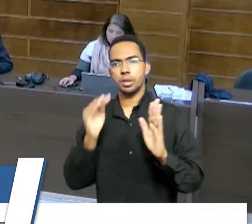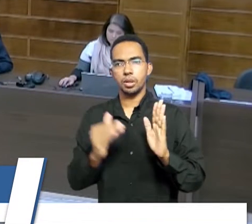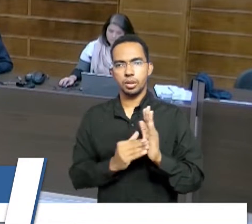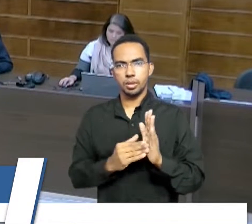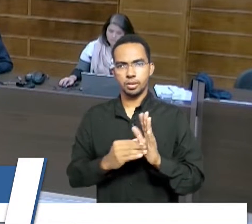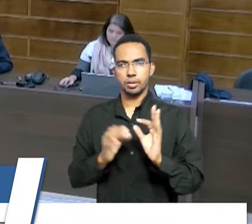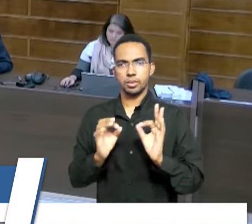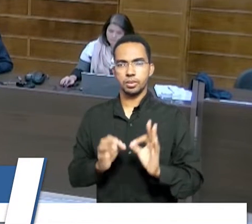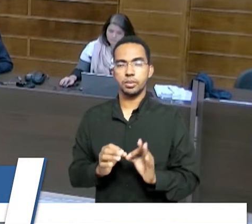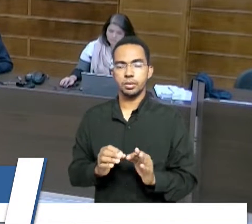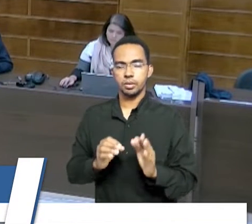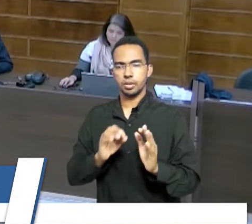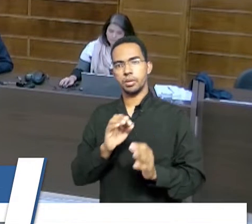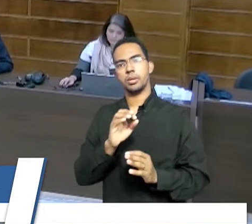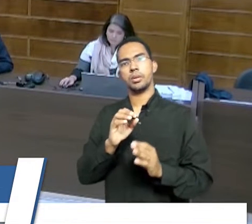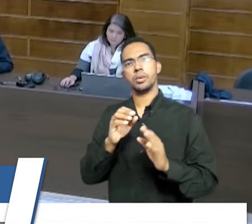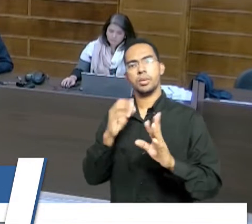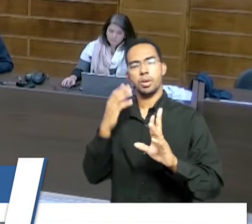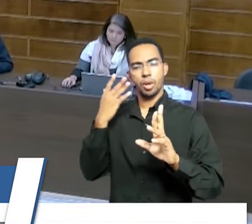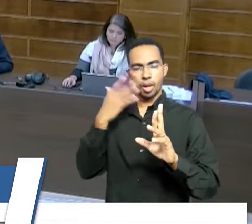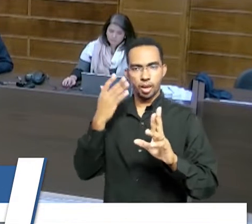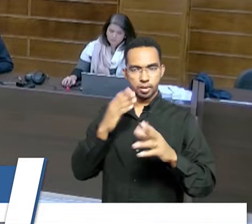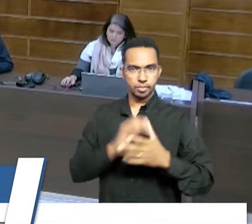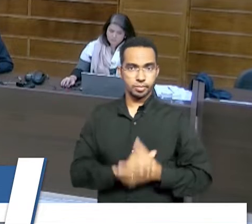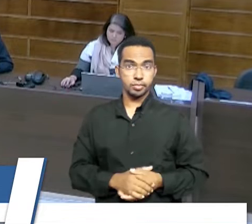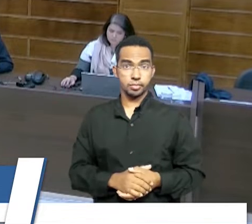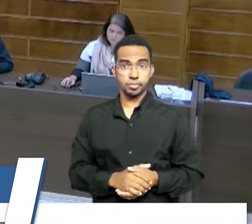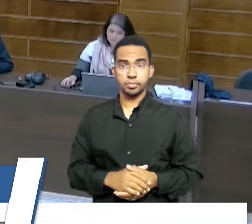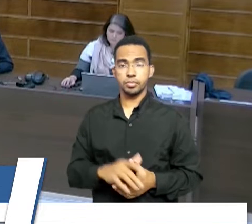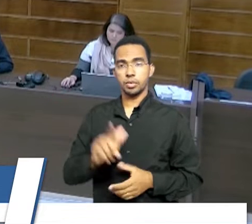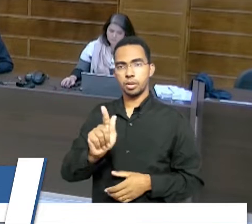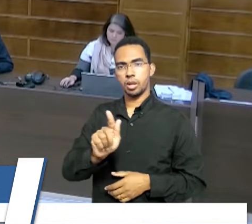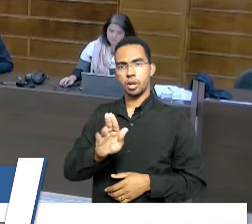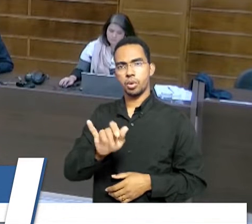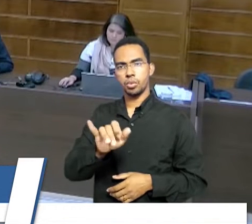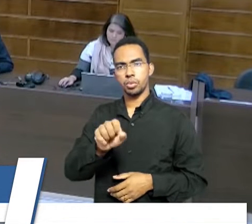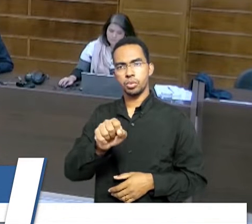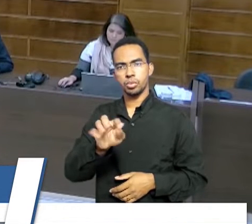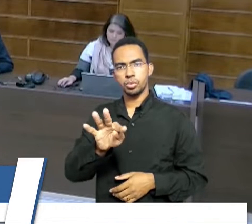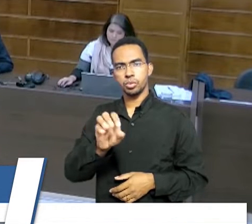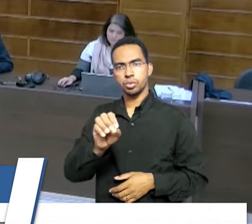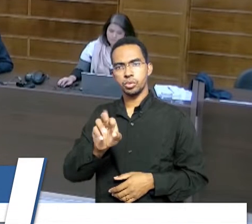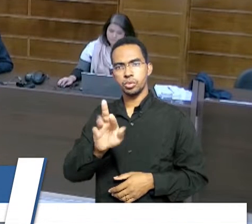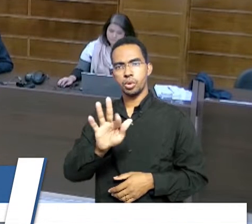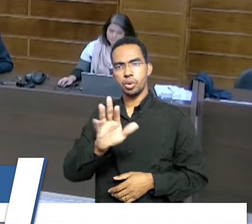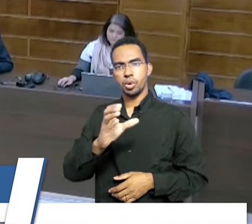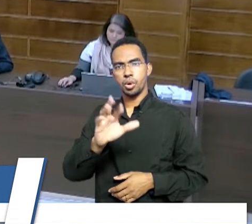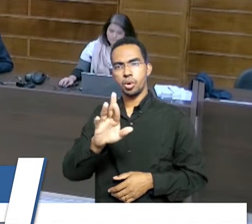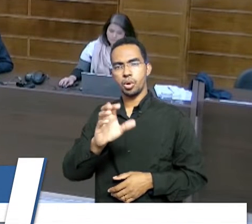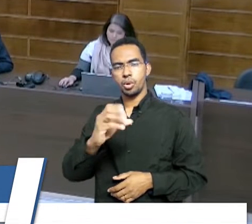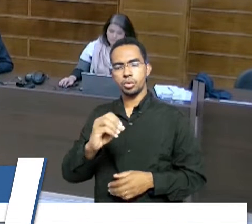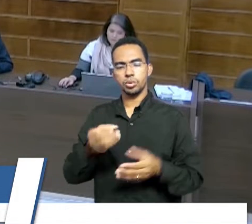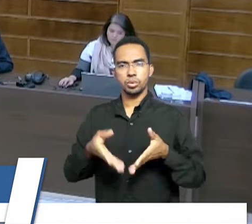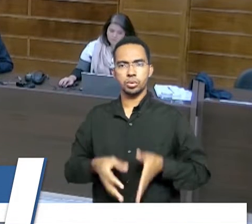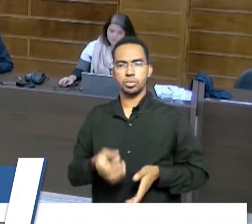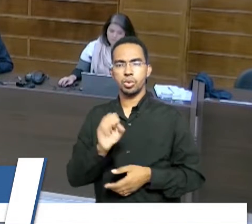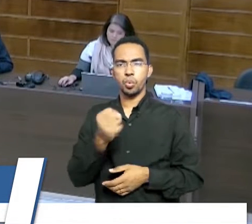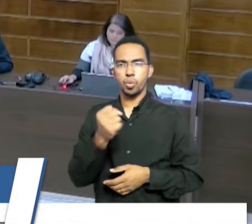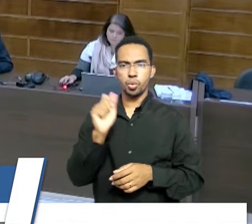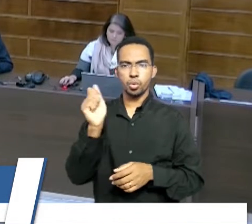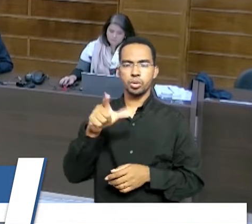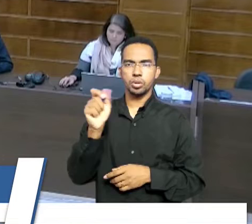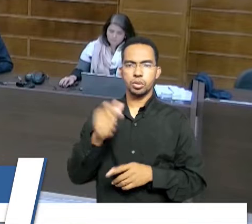Biografia. Augusto Rosa de Souza, nascido em 8 de agosto de